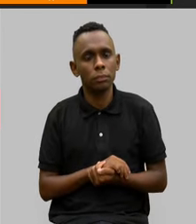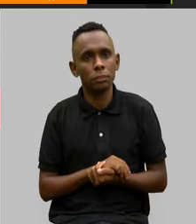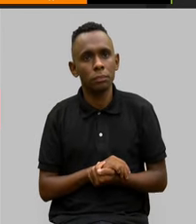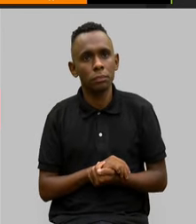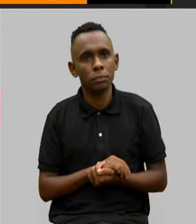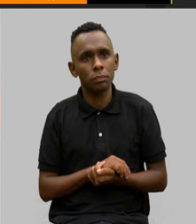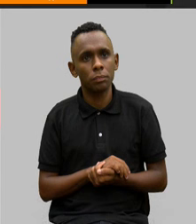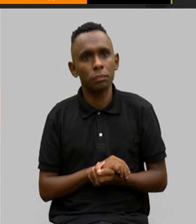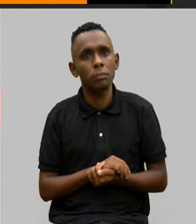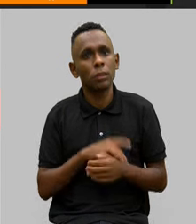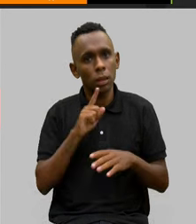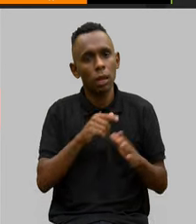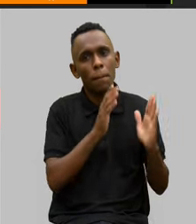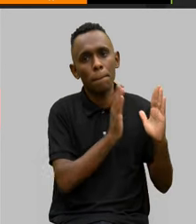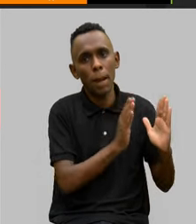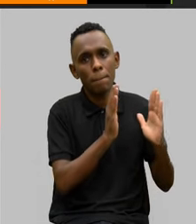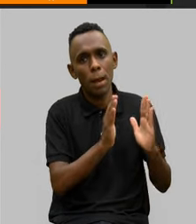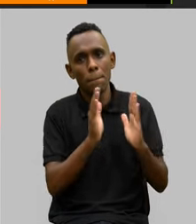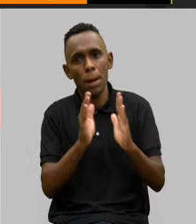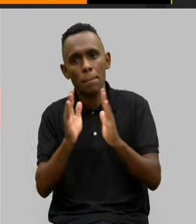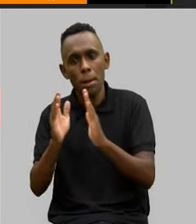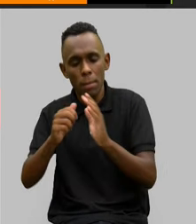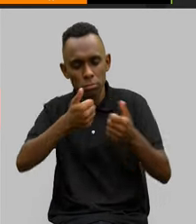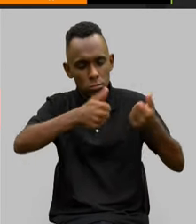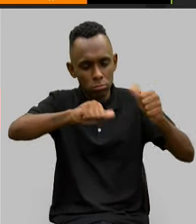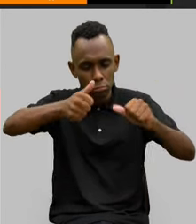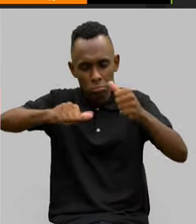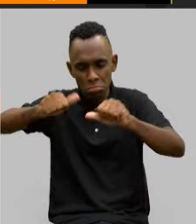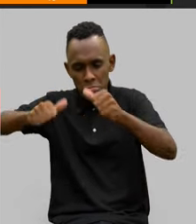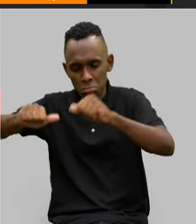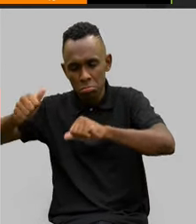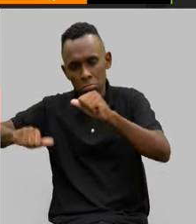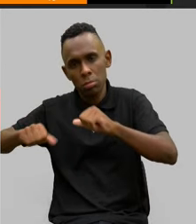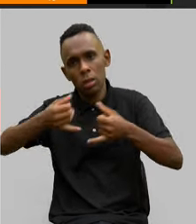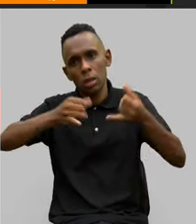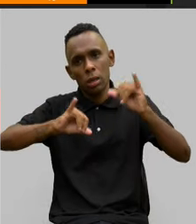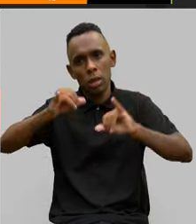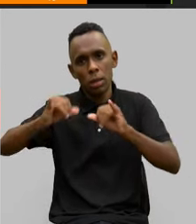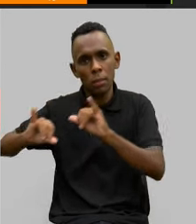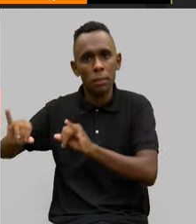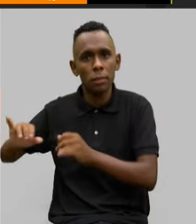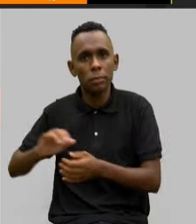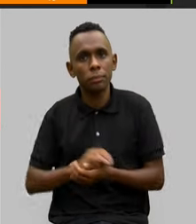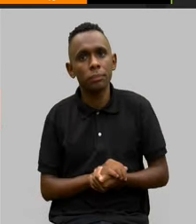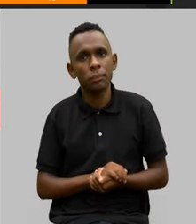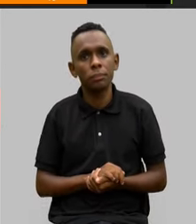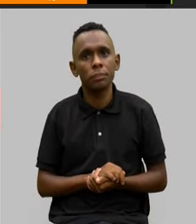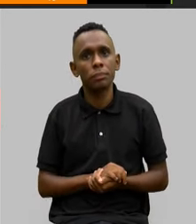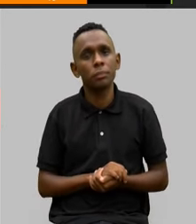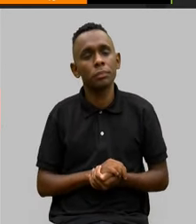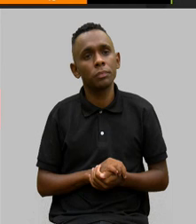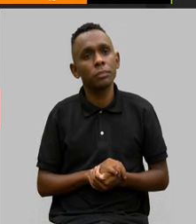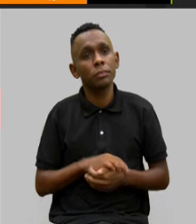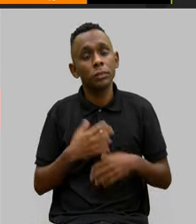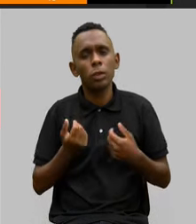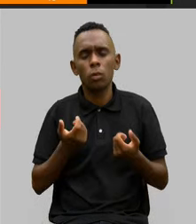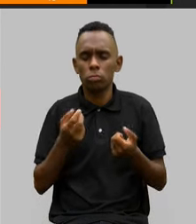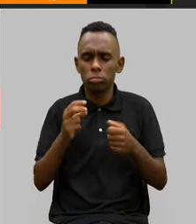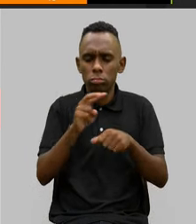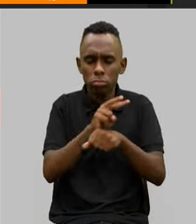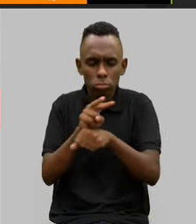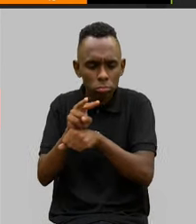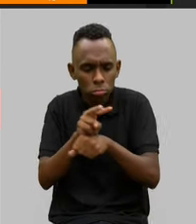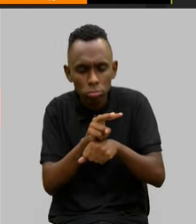né então esse são os passos também das análises que a gente faz e como eu falei do monitoramento tá